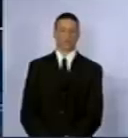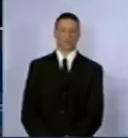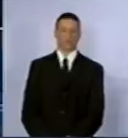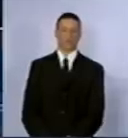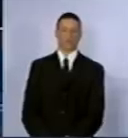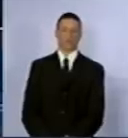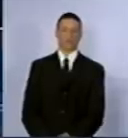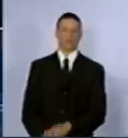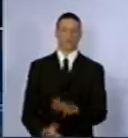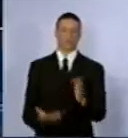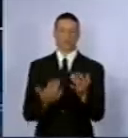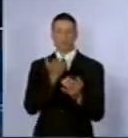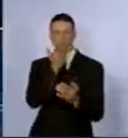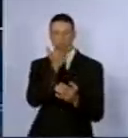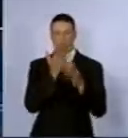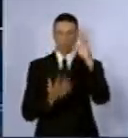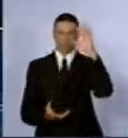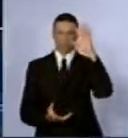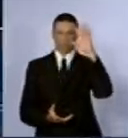Bom, eu vou...